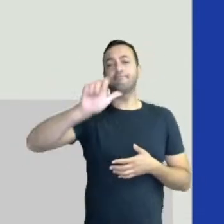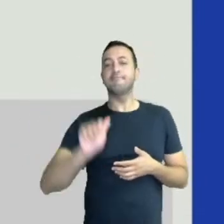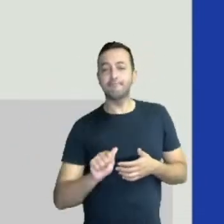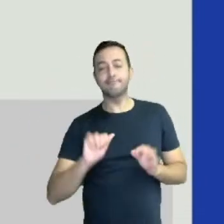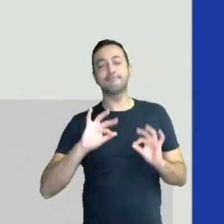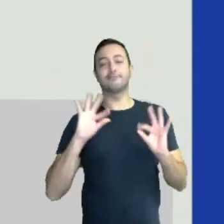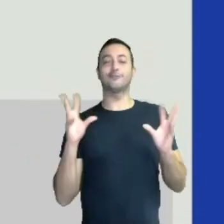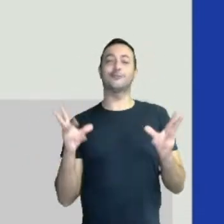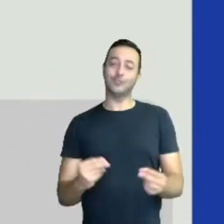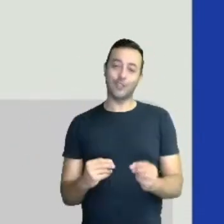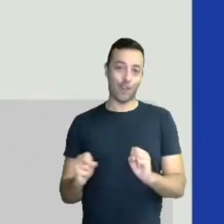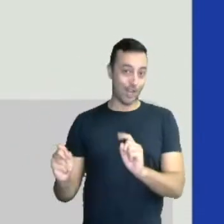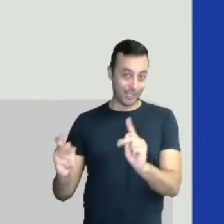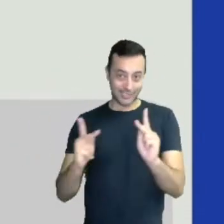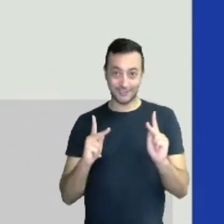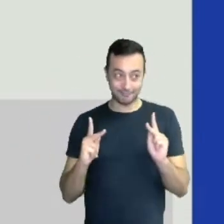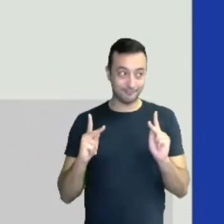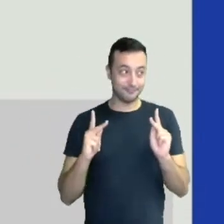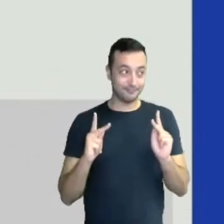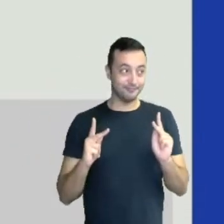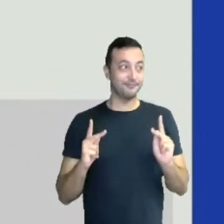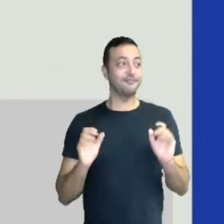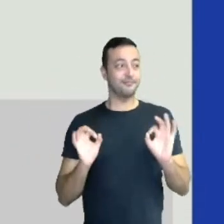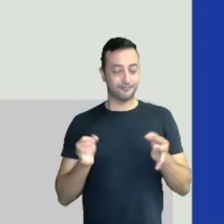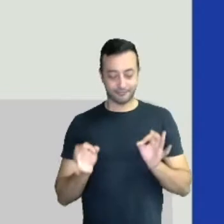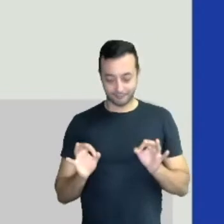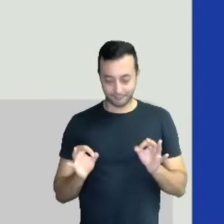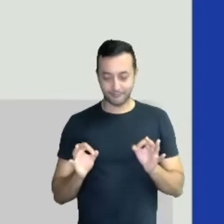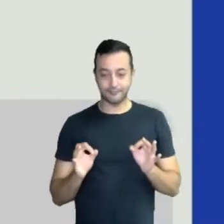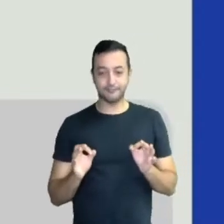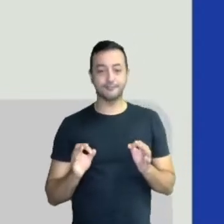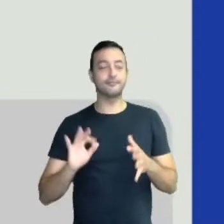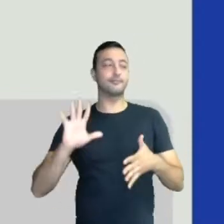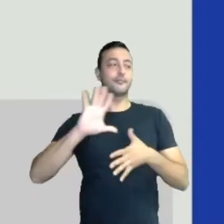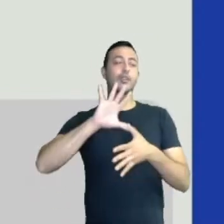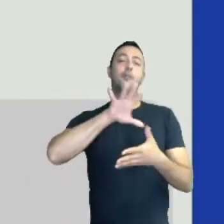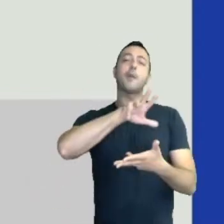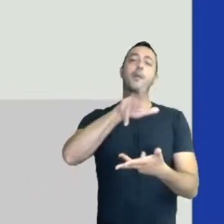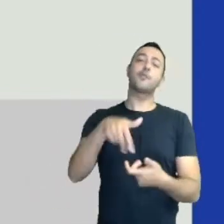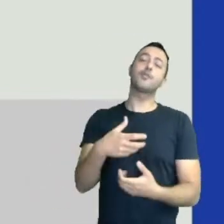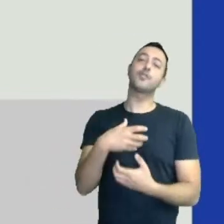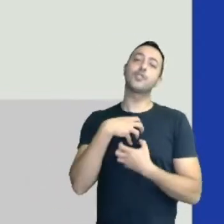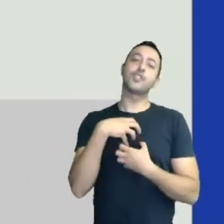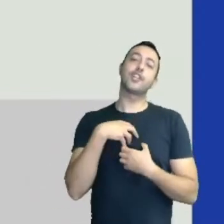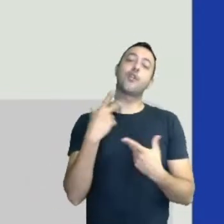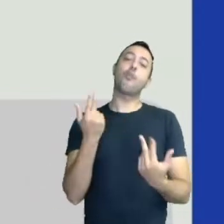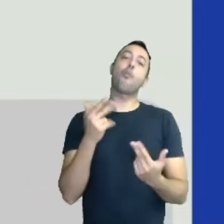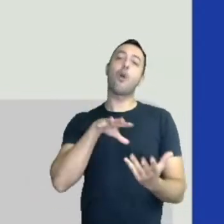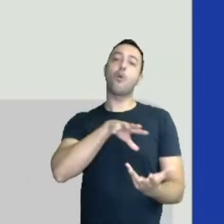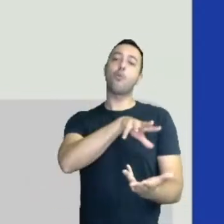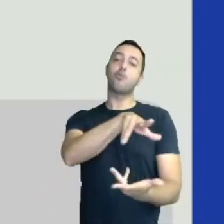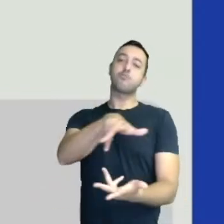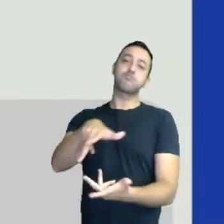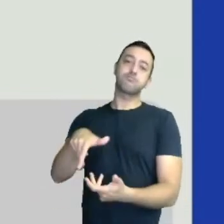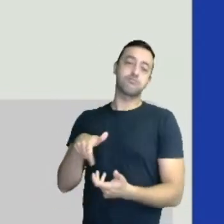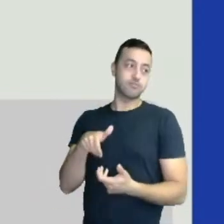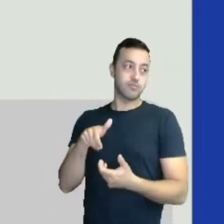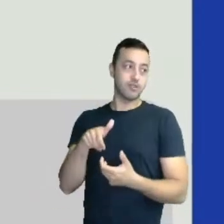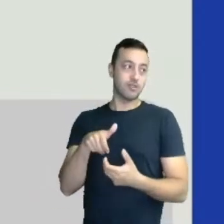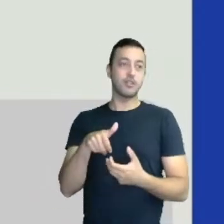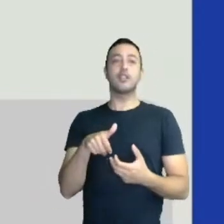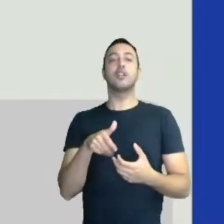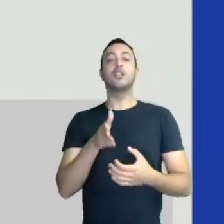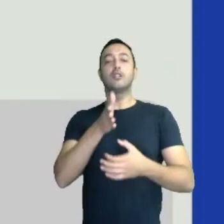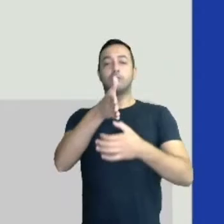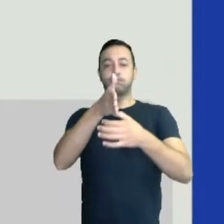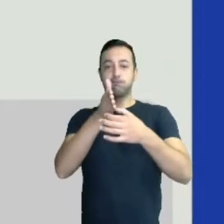tudo mais. Ok, pessoal, certo? O mapa mundo é como se eu tivesse pegado o globo terrestre e